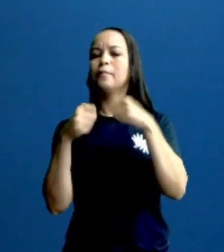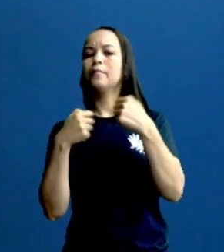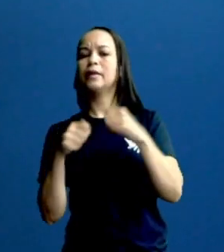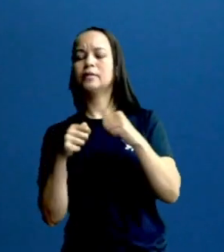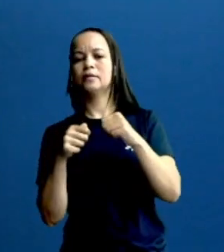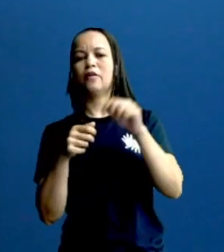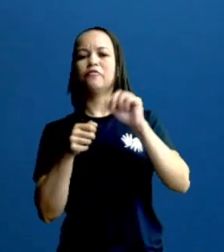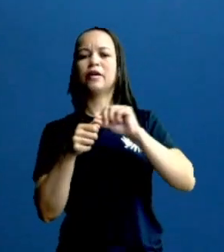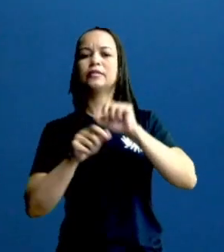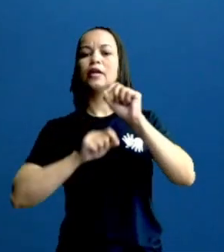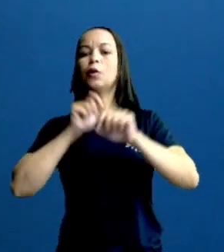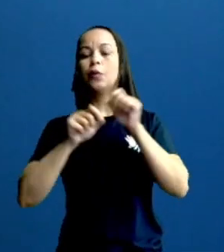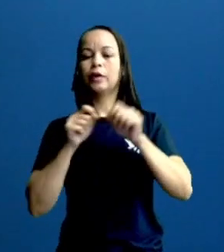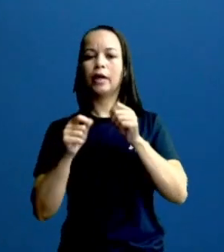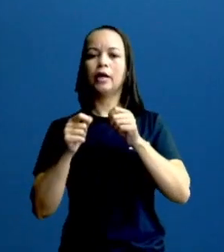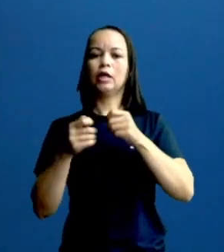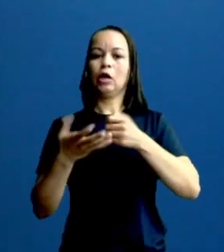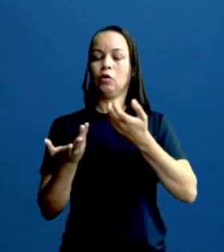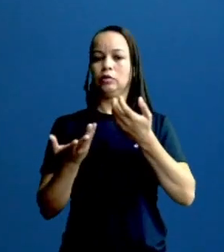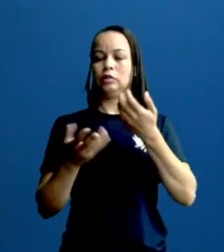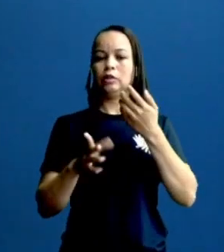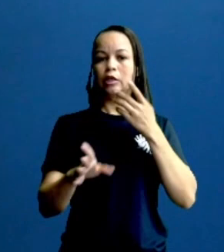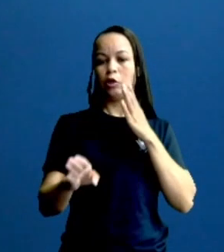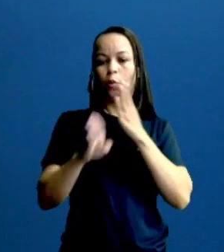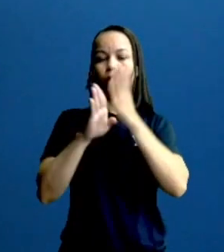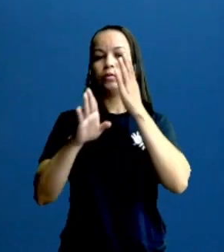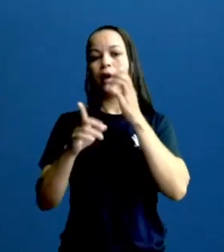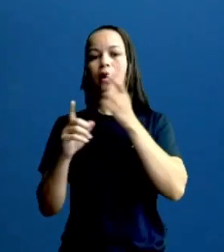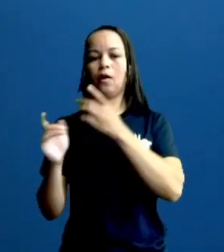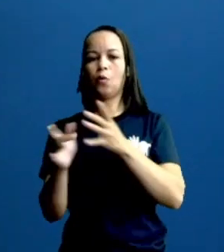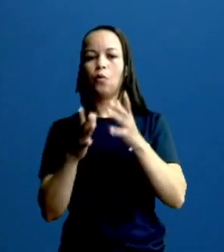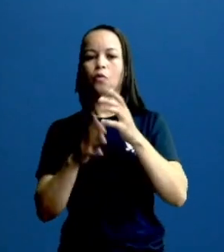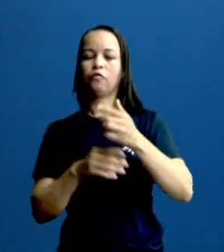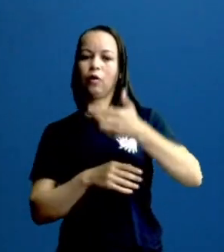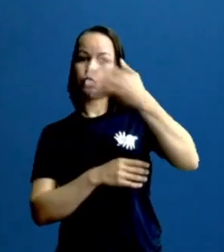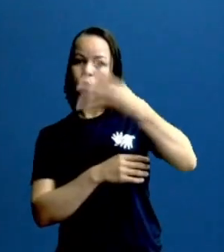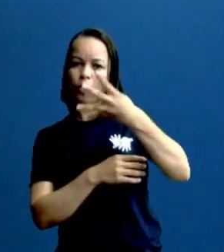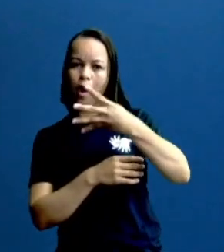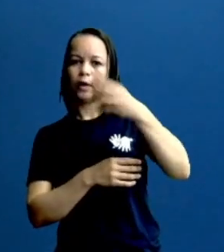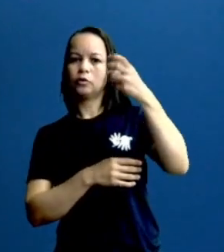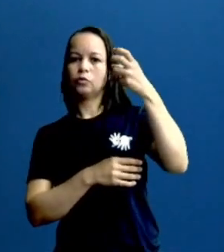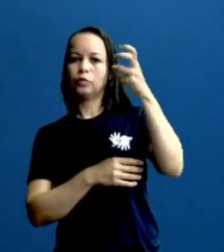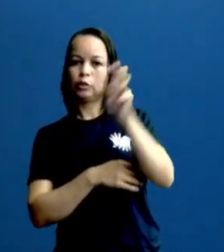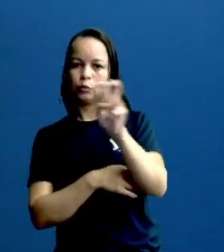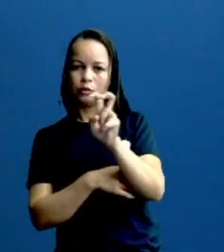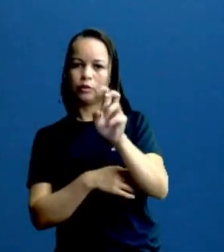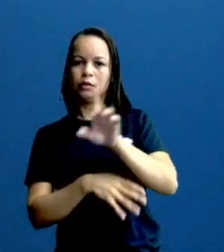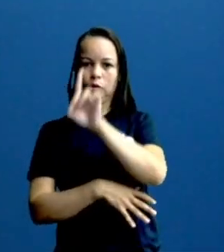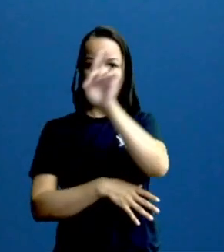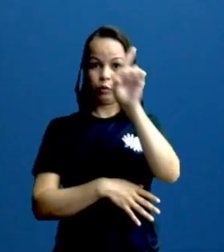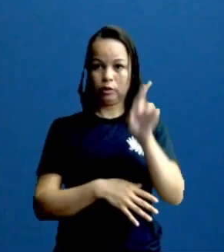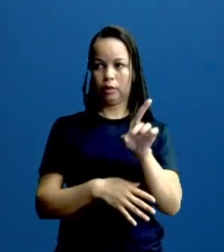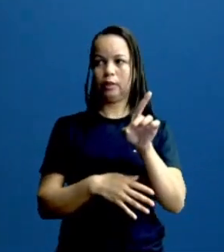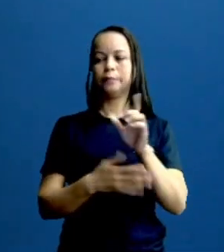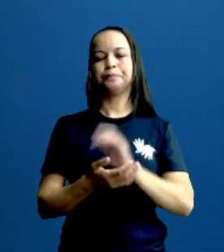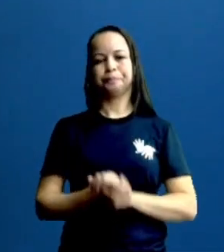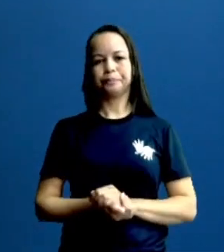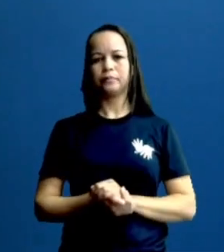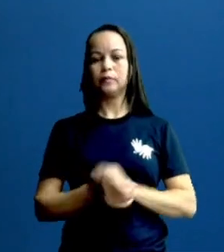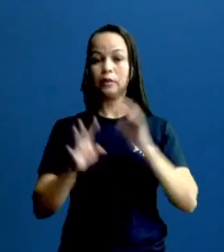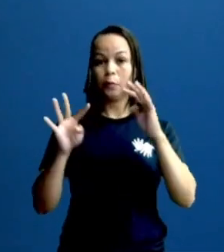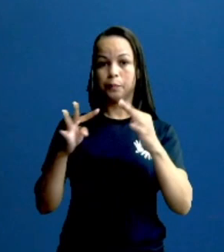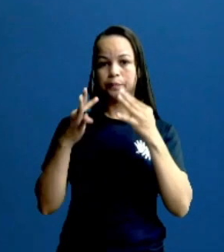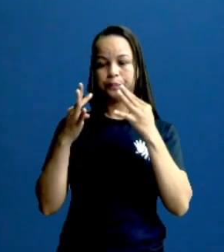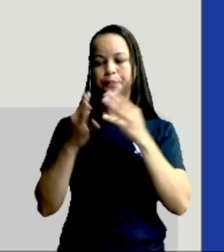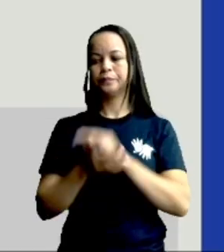para descobrir o valor do quarto dia de páginas e o valor de páginas do quinto dia, beleza? Então, presta bem